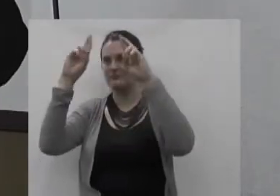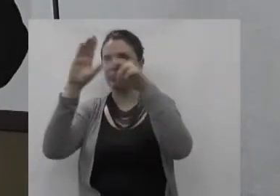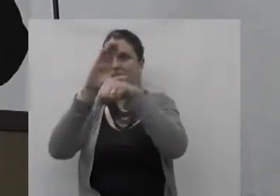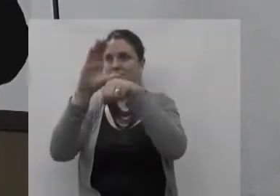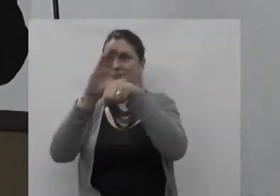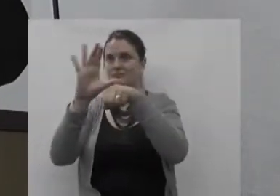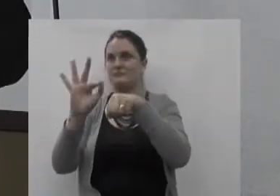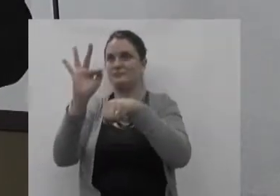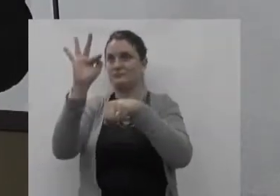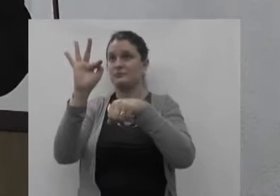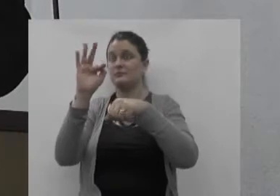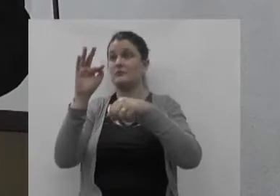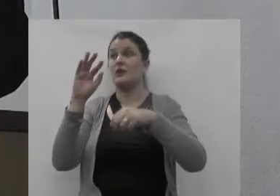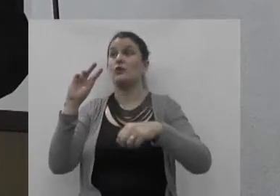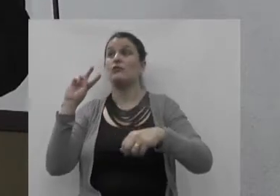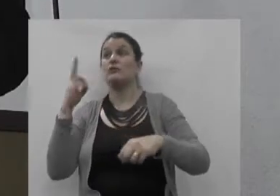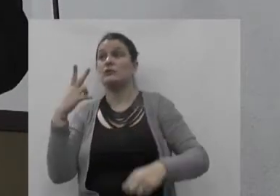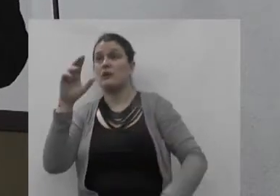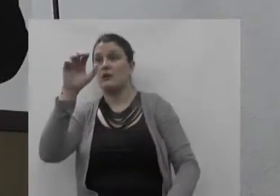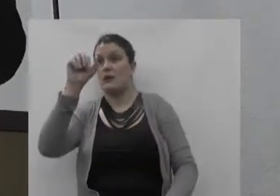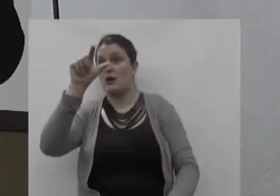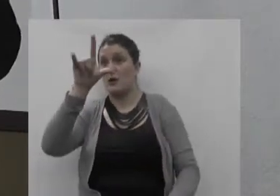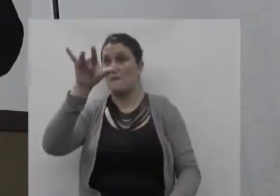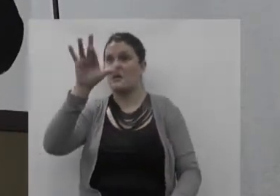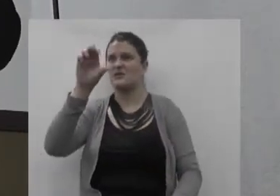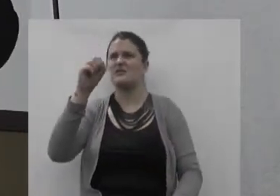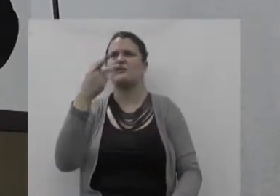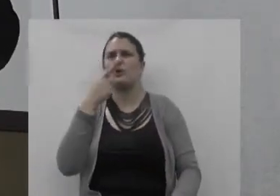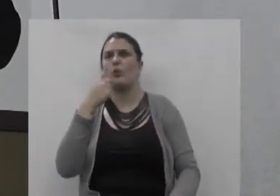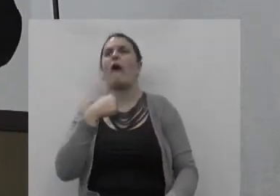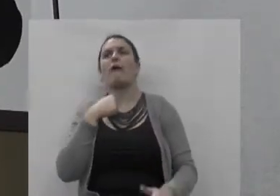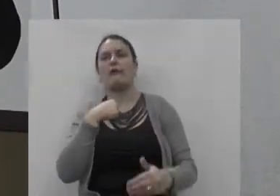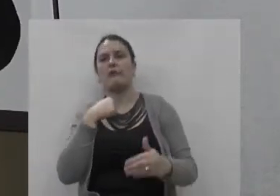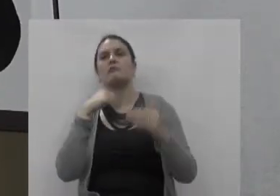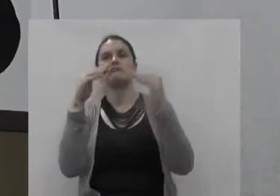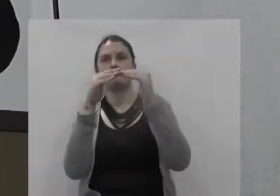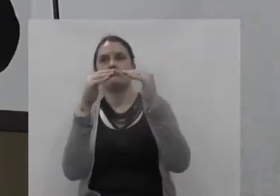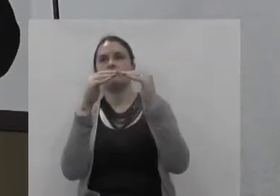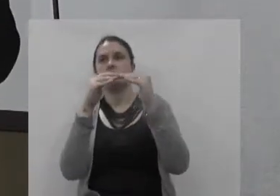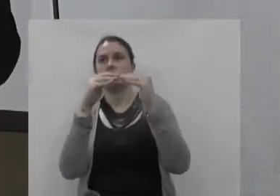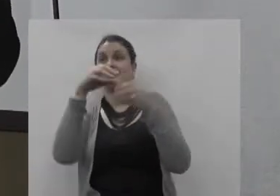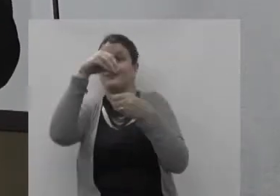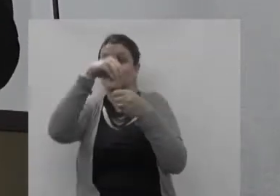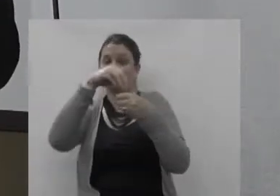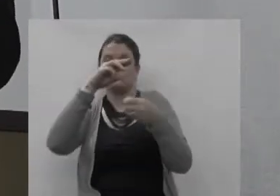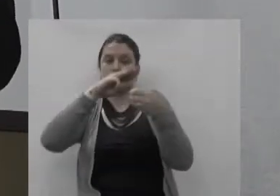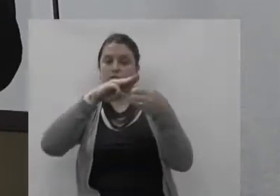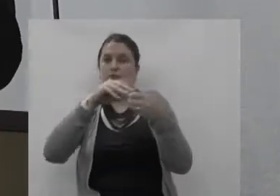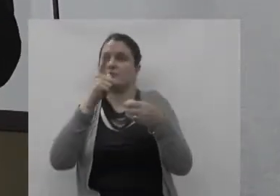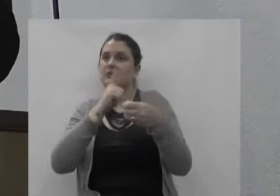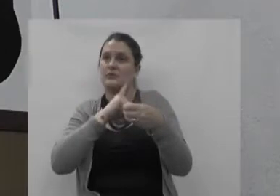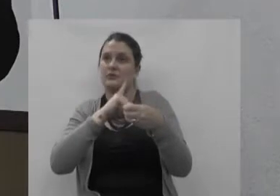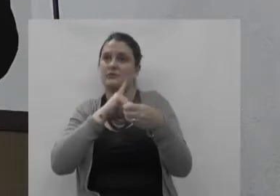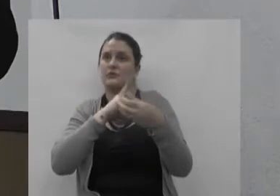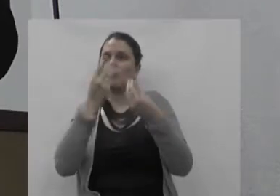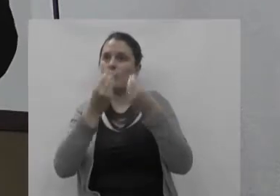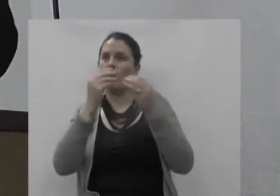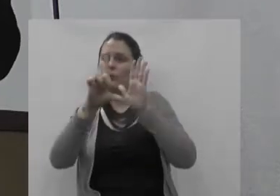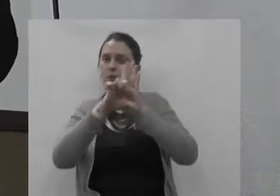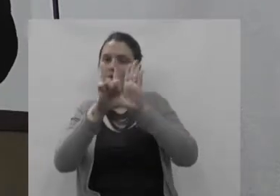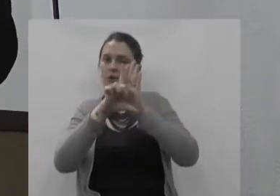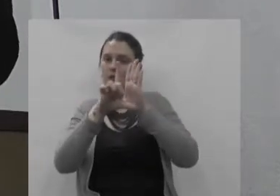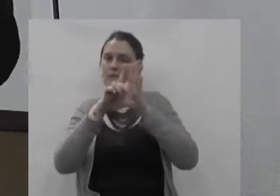que na minha percepção não é inconstitucional, porque nós vivemos no município, e o município tem como